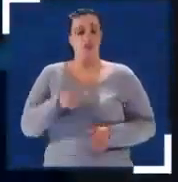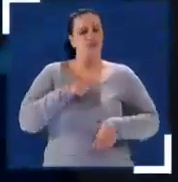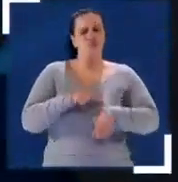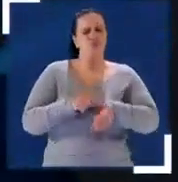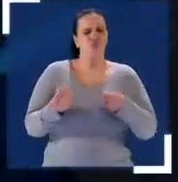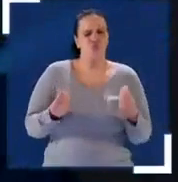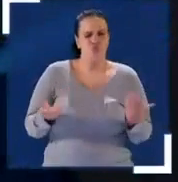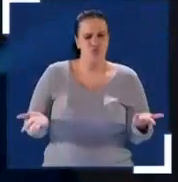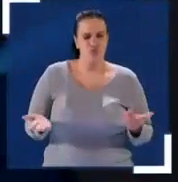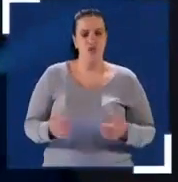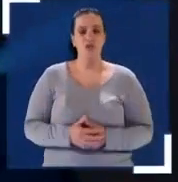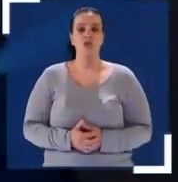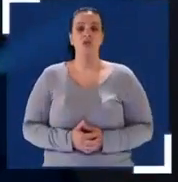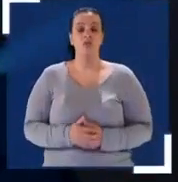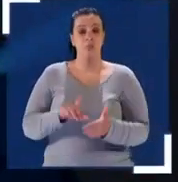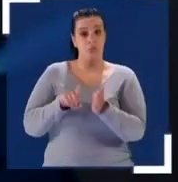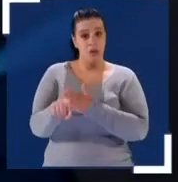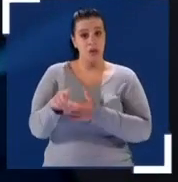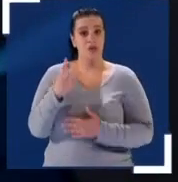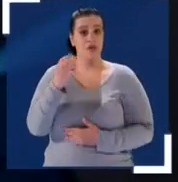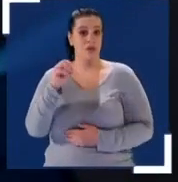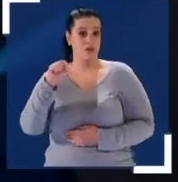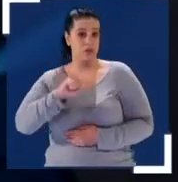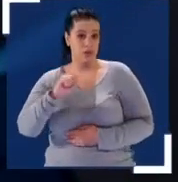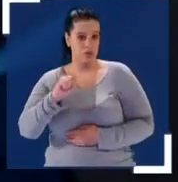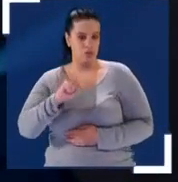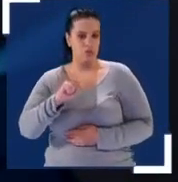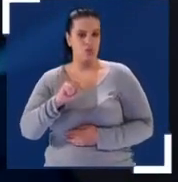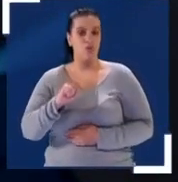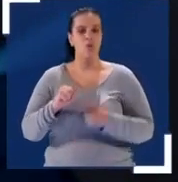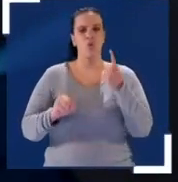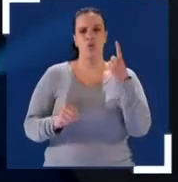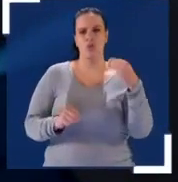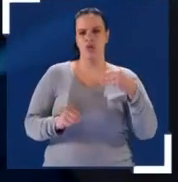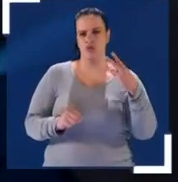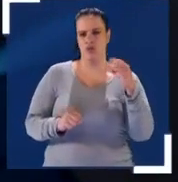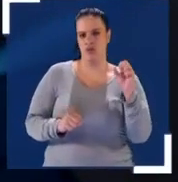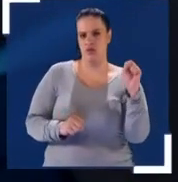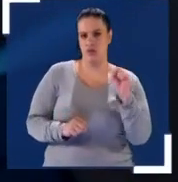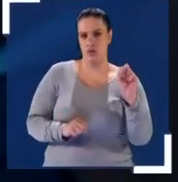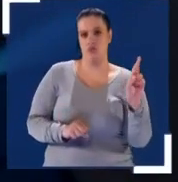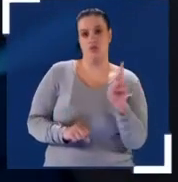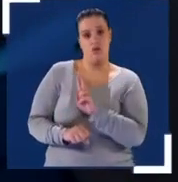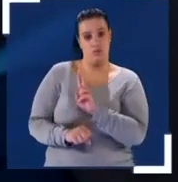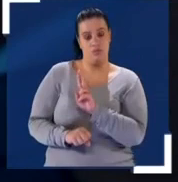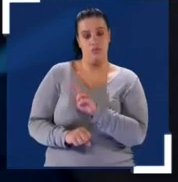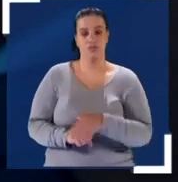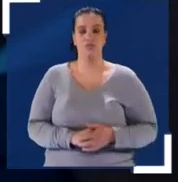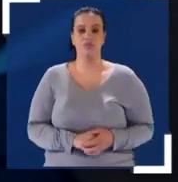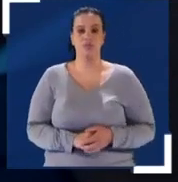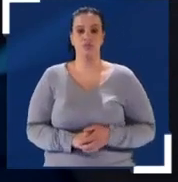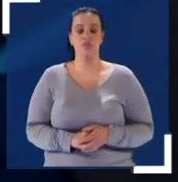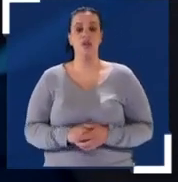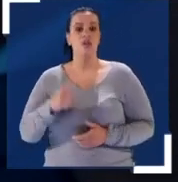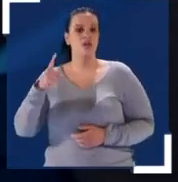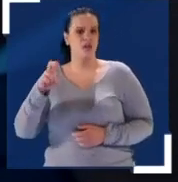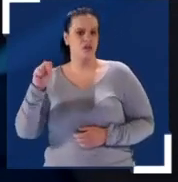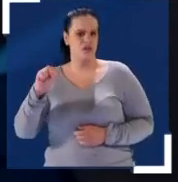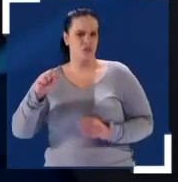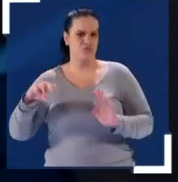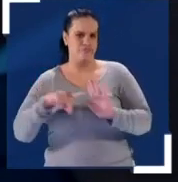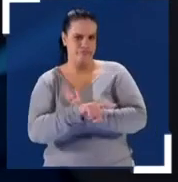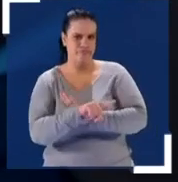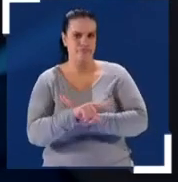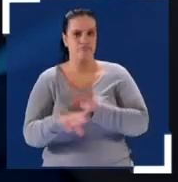são 30 segundos para a pergunta do jornalista, 1 minuto e 30 segundos para a resposta do candidato, 15 segundos para